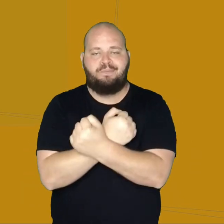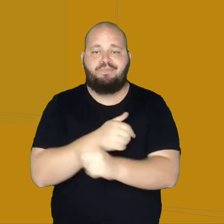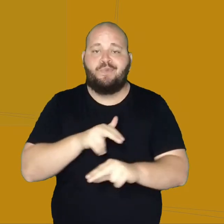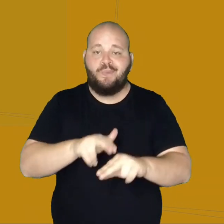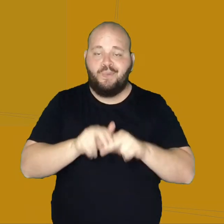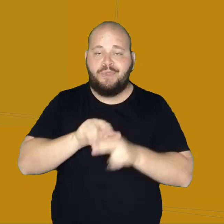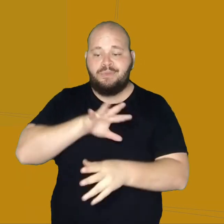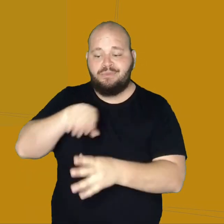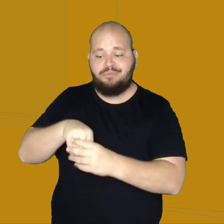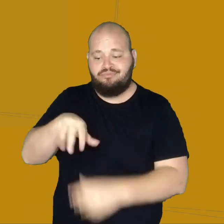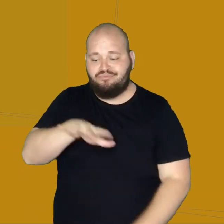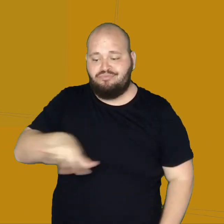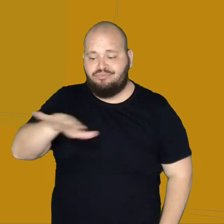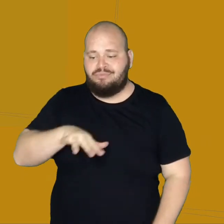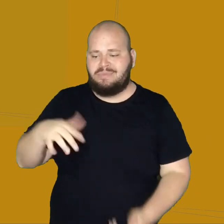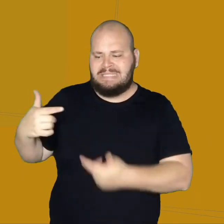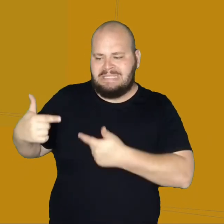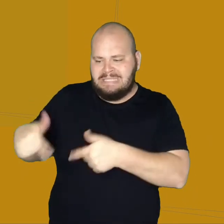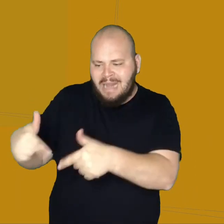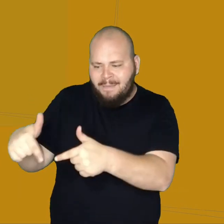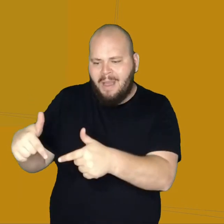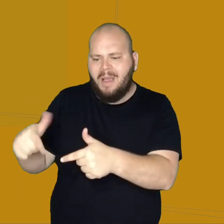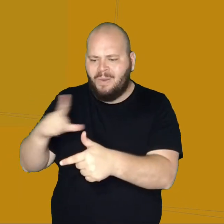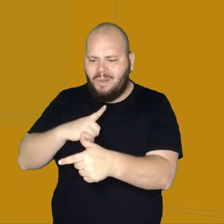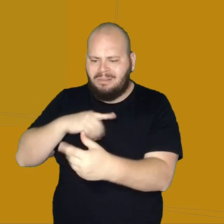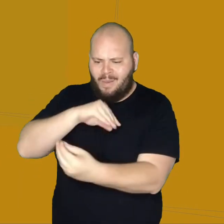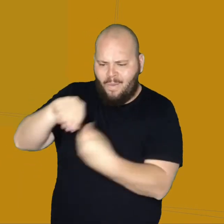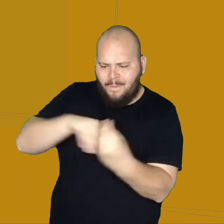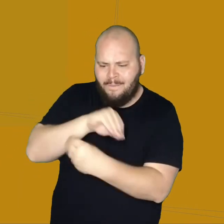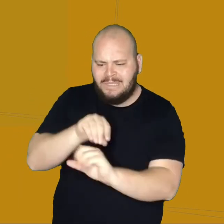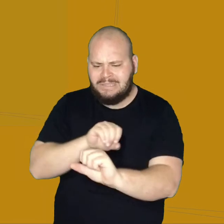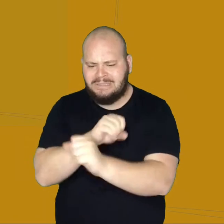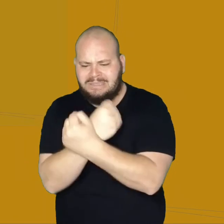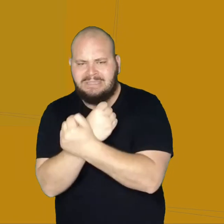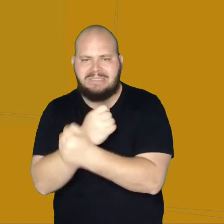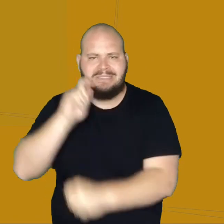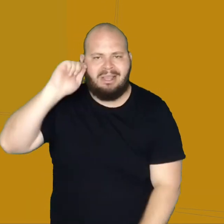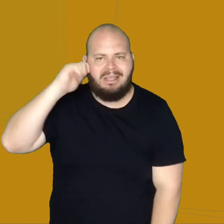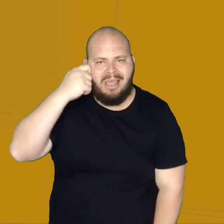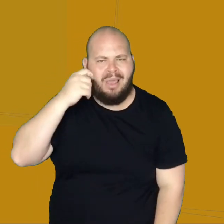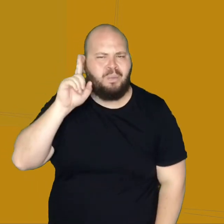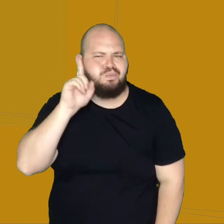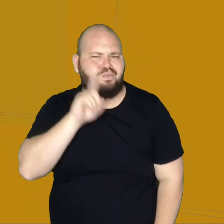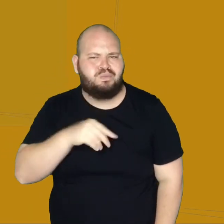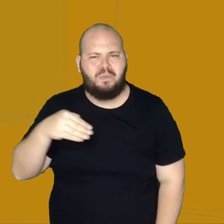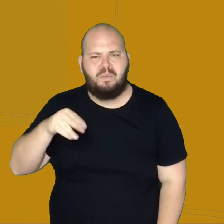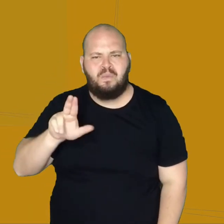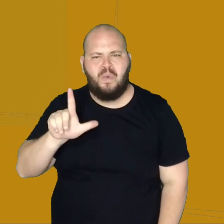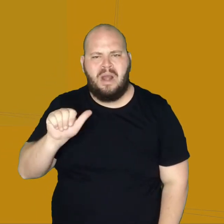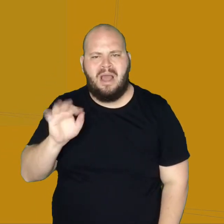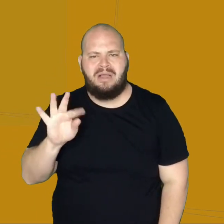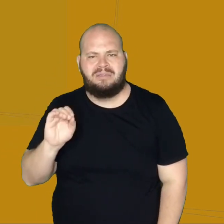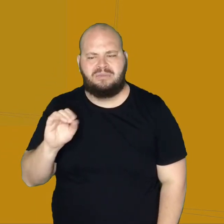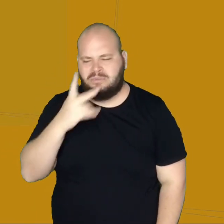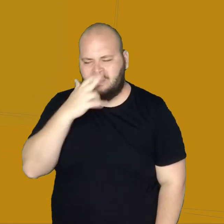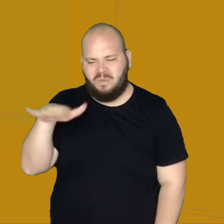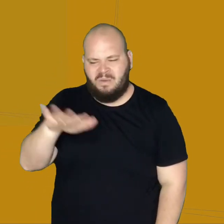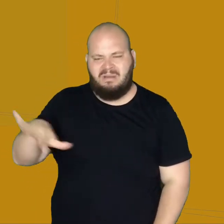foram feitos antes, mas que foram idealizados provavelmente em alguns ensaios anteriores e também